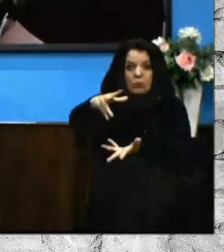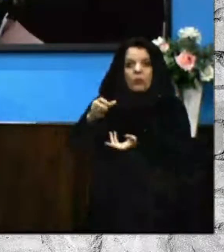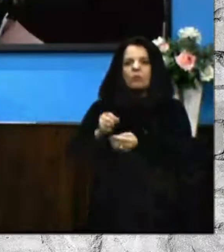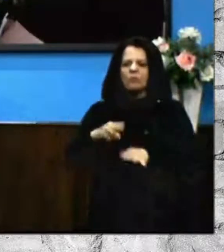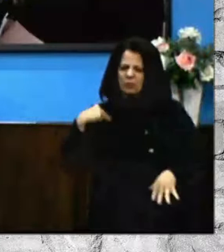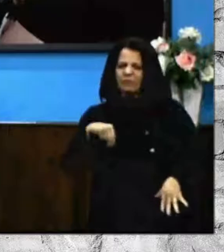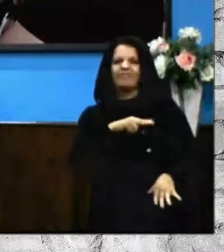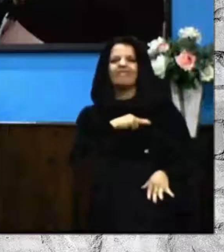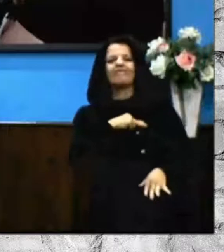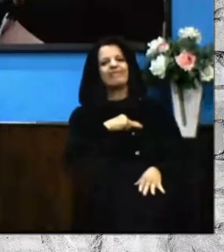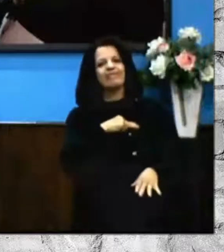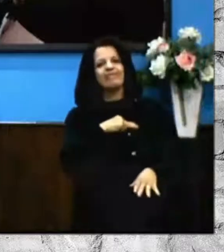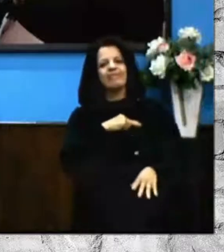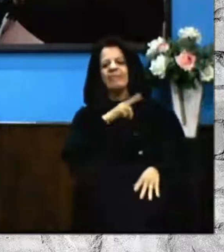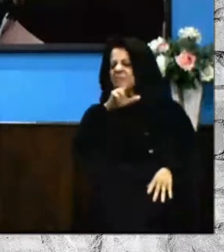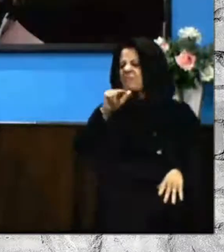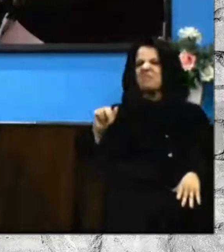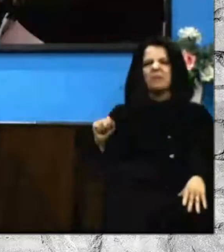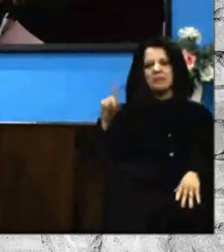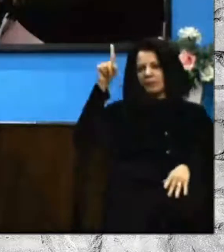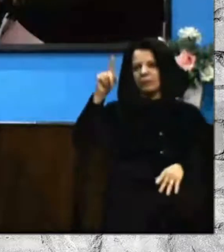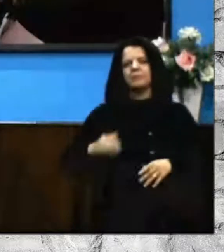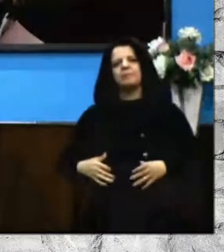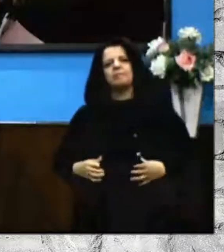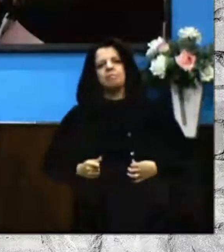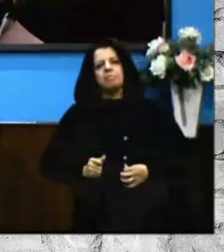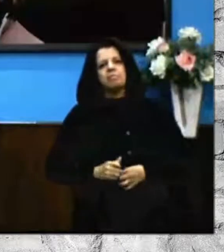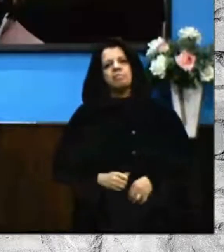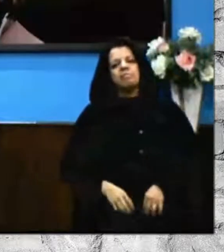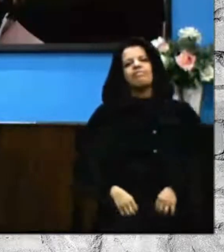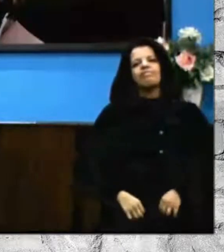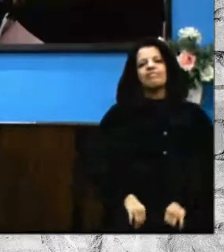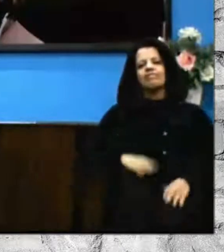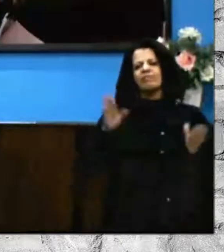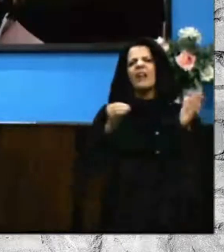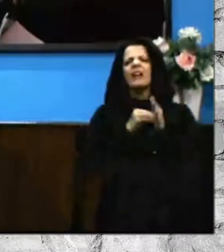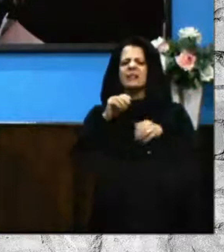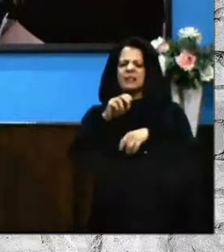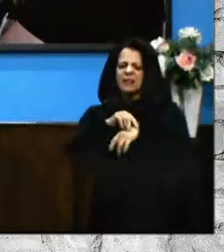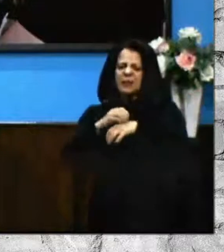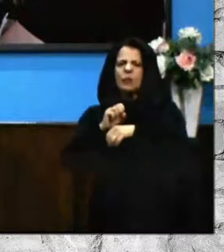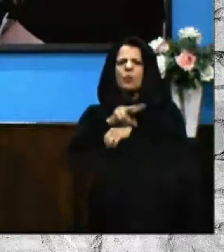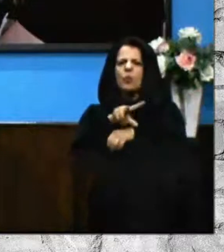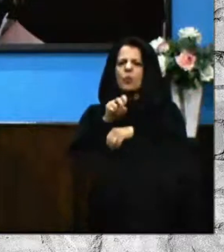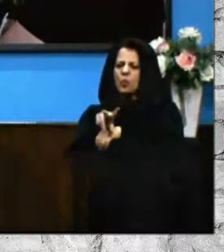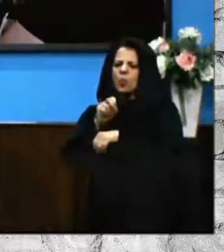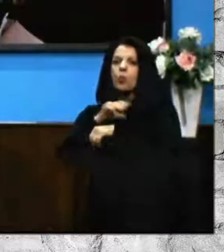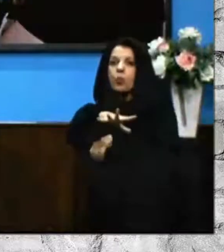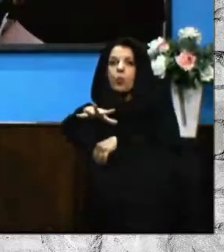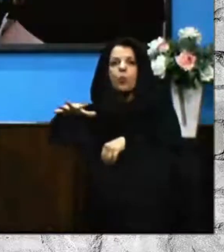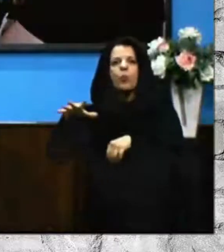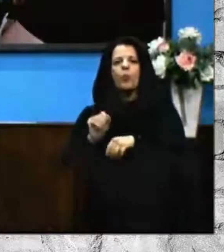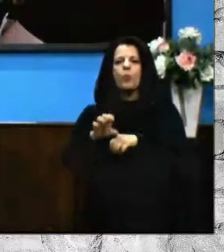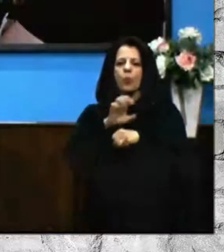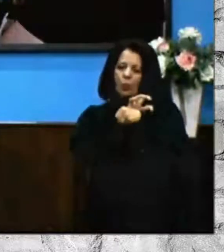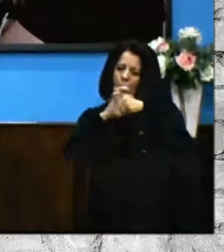para nós. Mas nunca foi para Deus. Até o vírus foi Deus